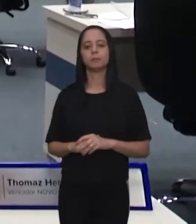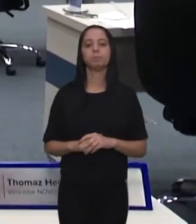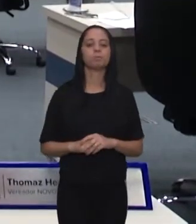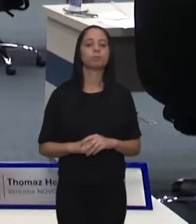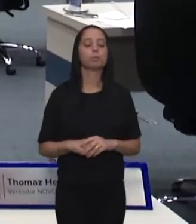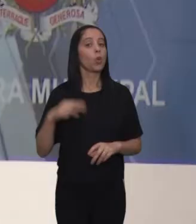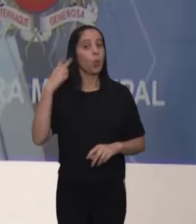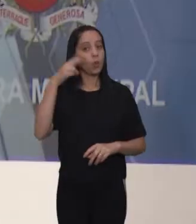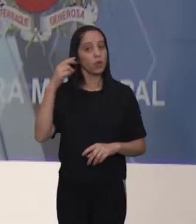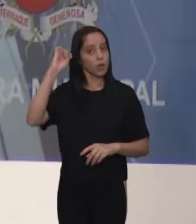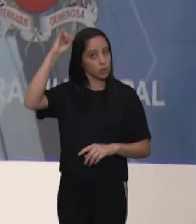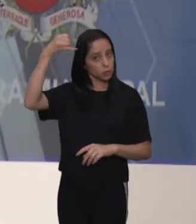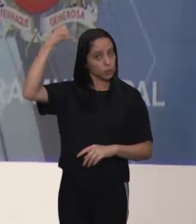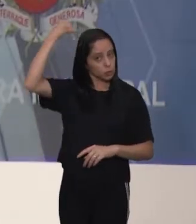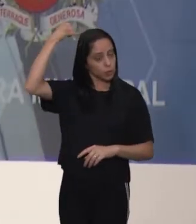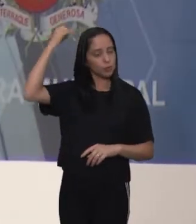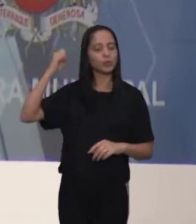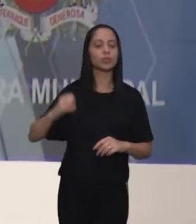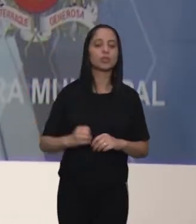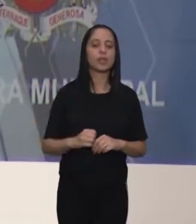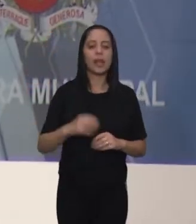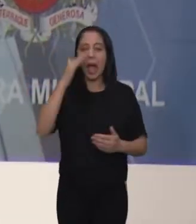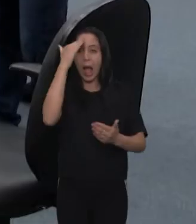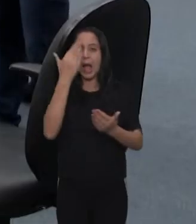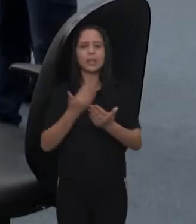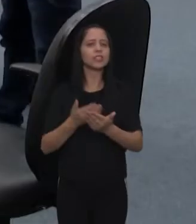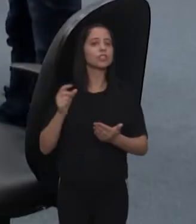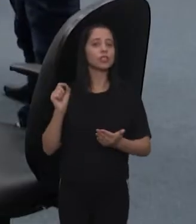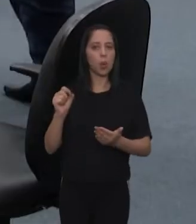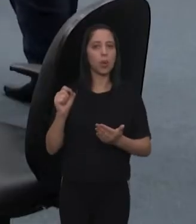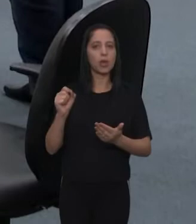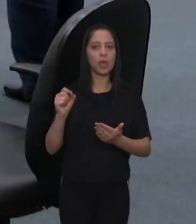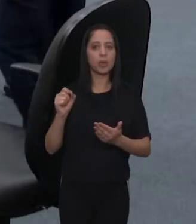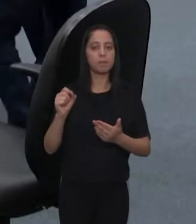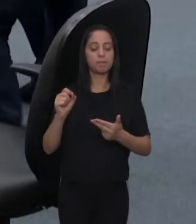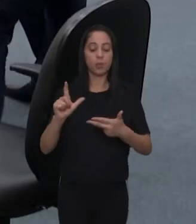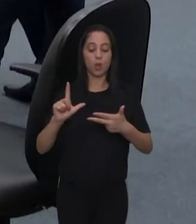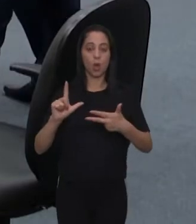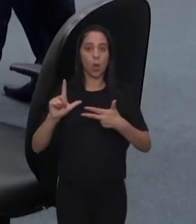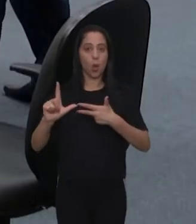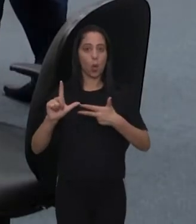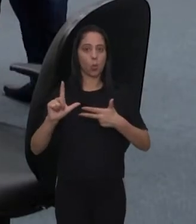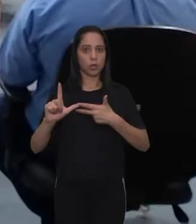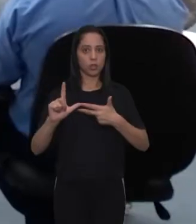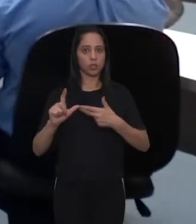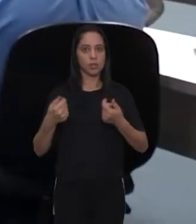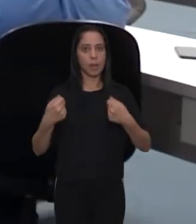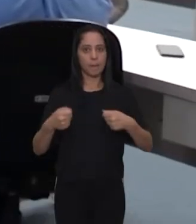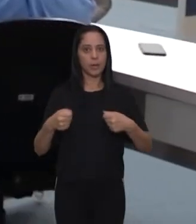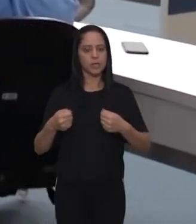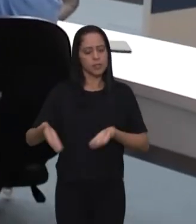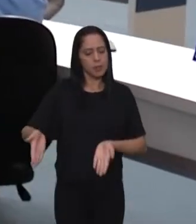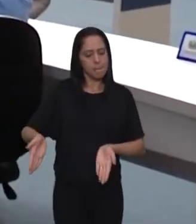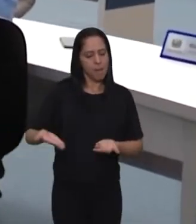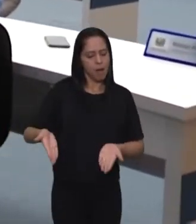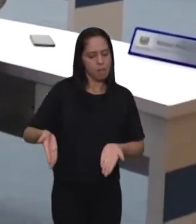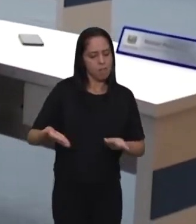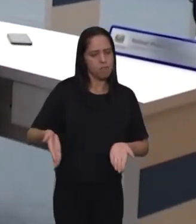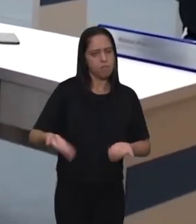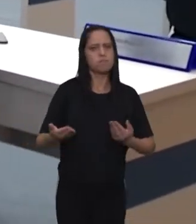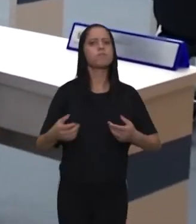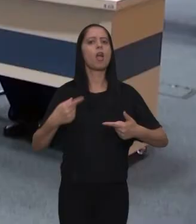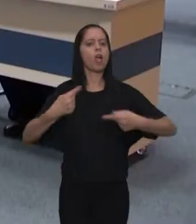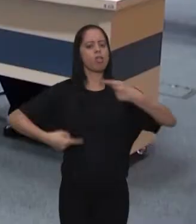Direitos Humanos da Câmara o vereador José Cláudio acredita que é dever do Legislativo fiscalizar e incentivar